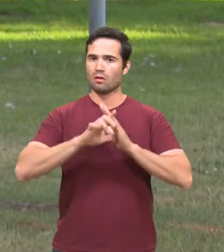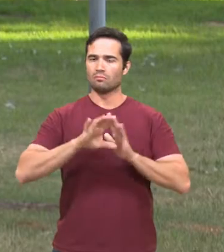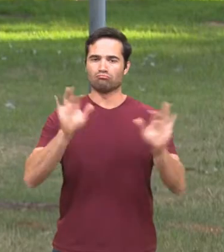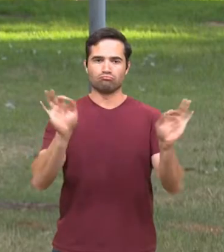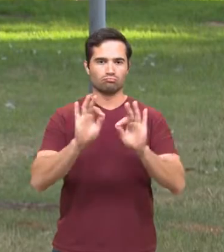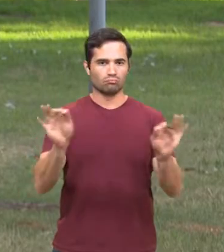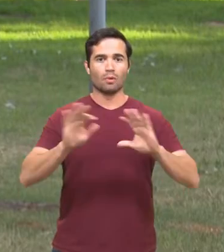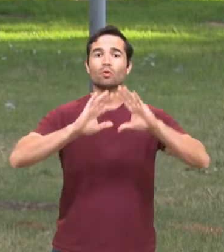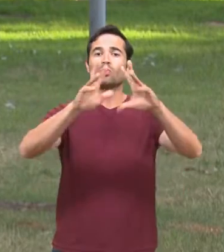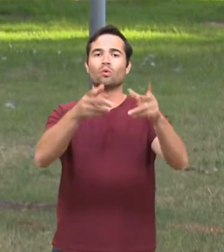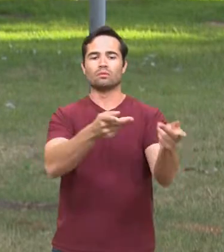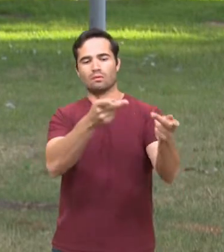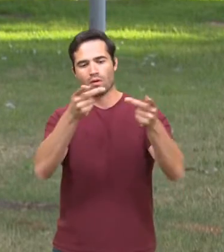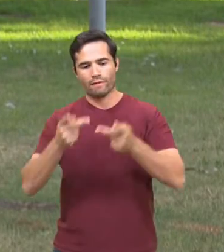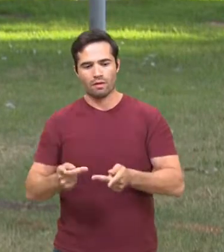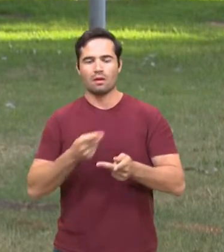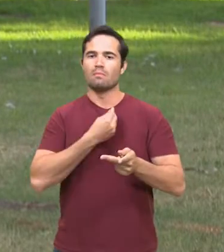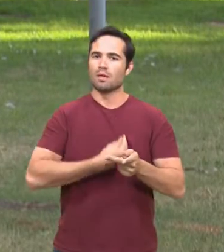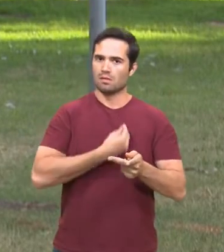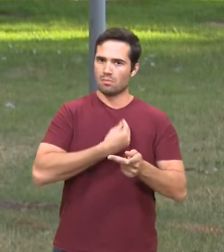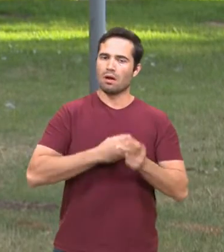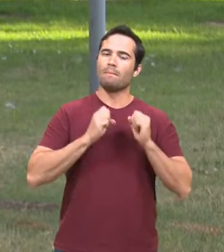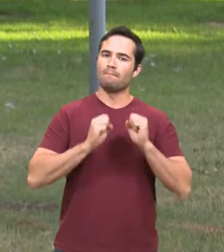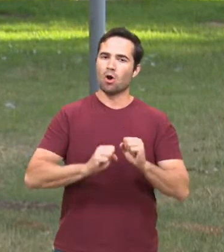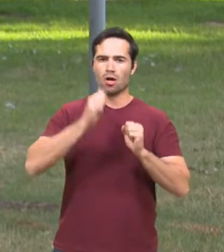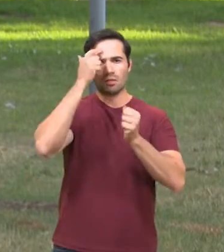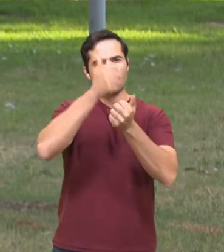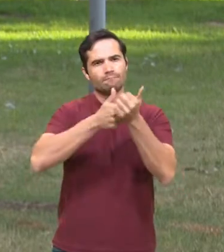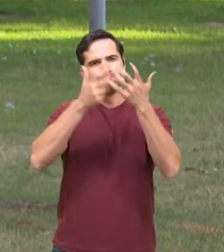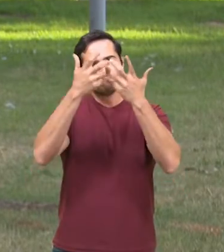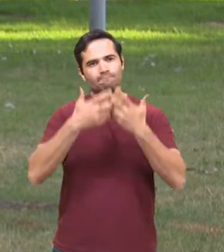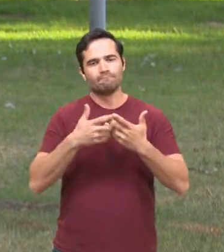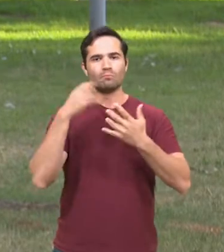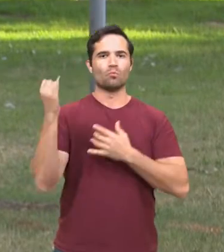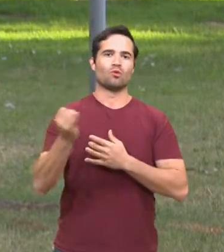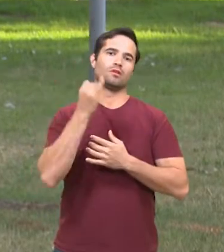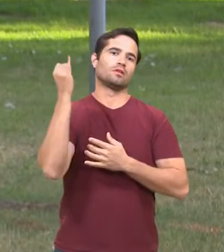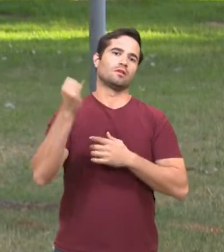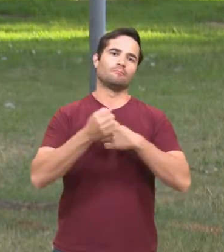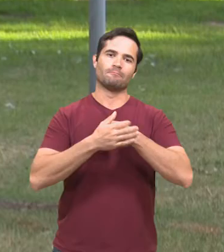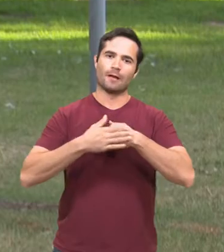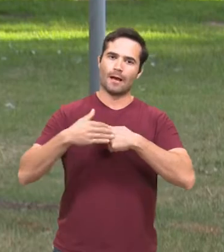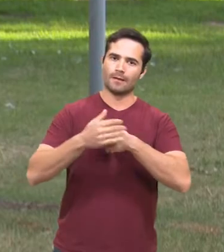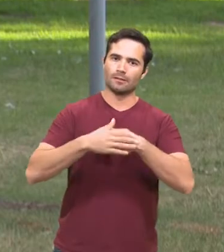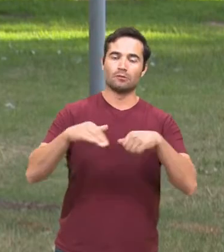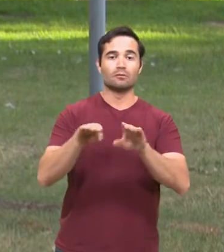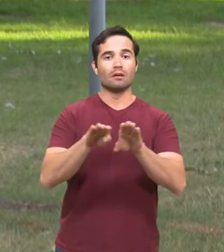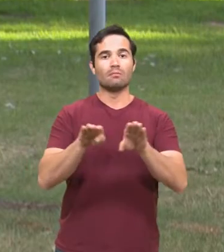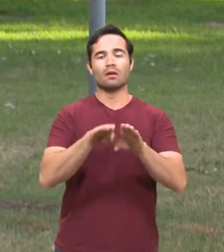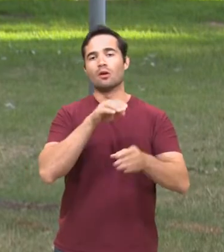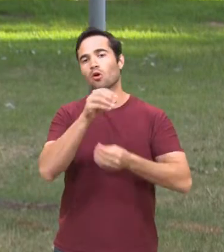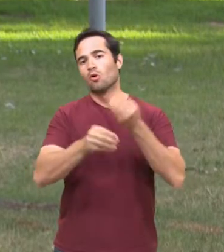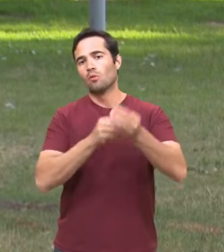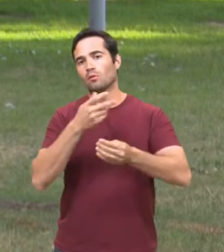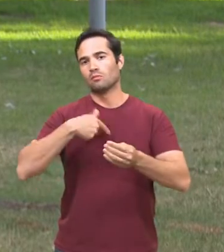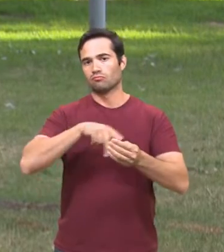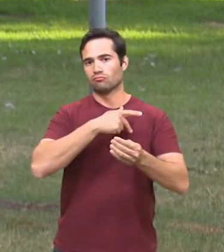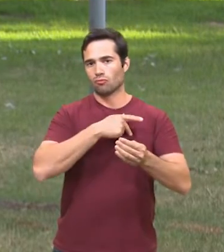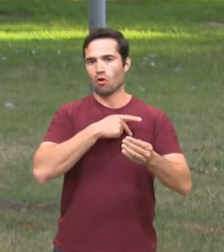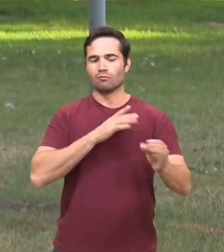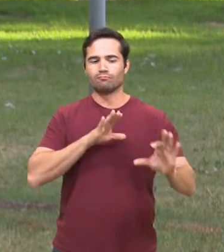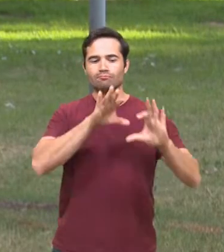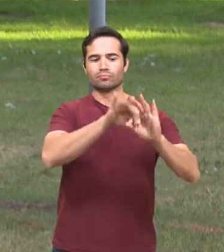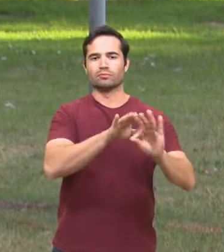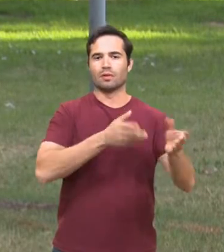antecipadamente todos estão convidados a participar e refletir sobre a importância dos afetos bem como a forma como